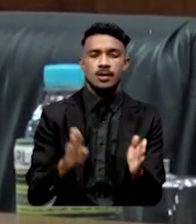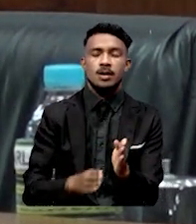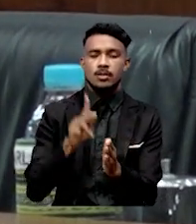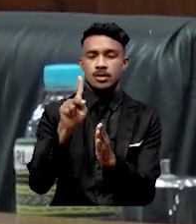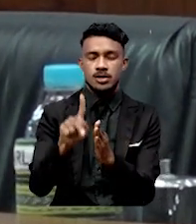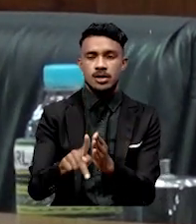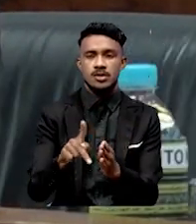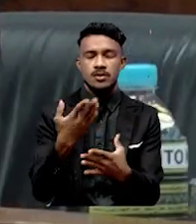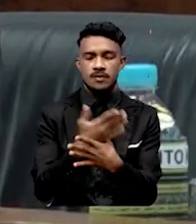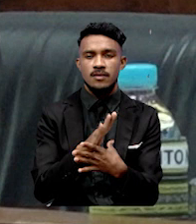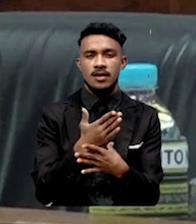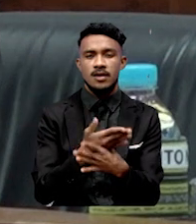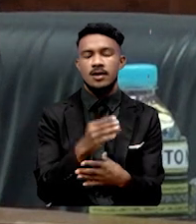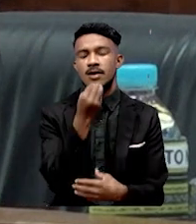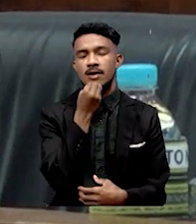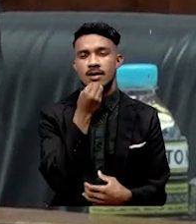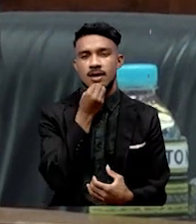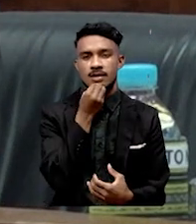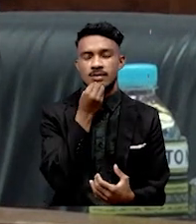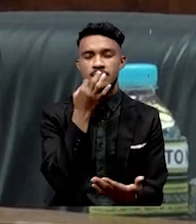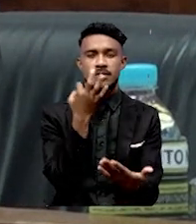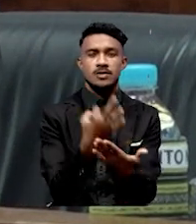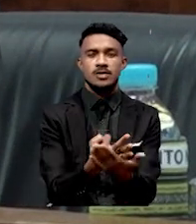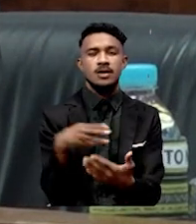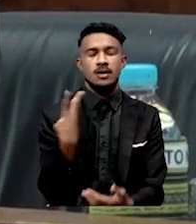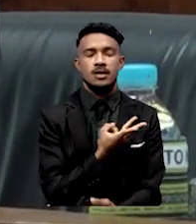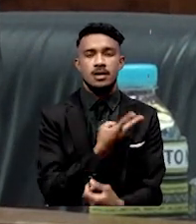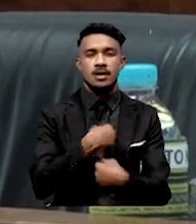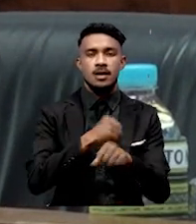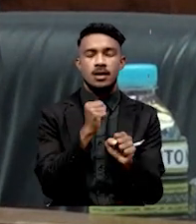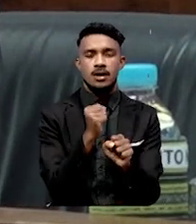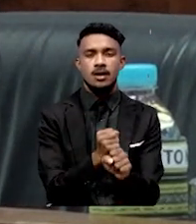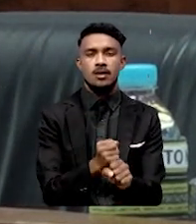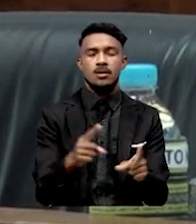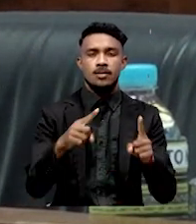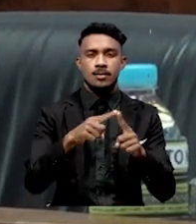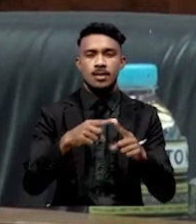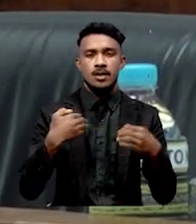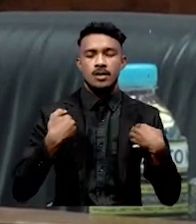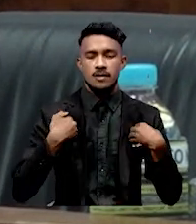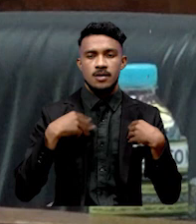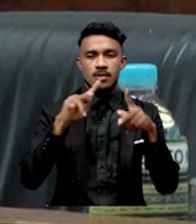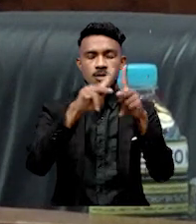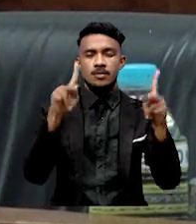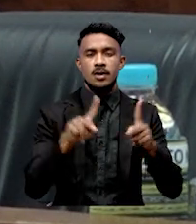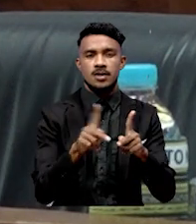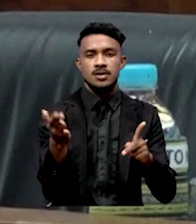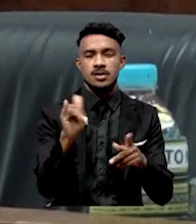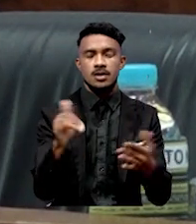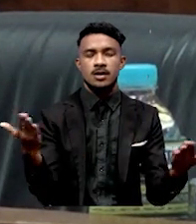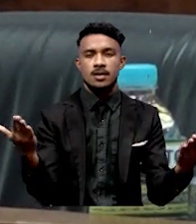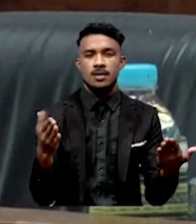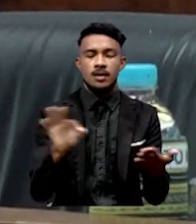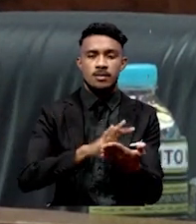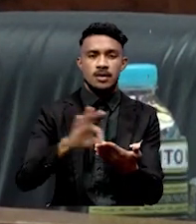distribuição cesta básica. Pagamento ita halo, ba iha companhia ser nebe preenche tem